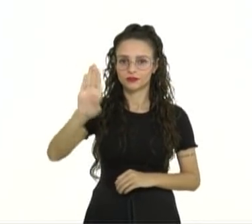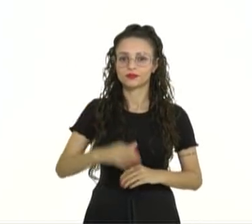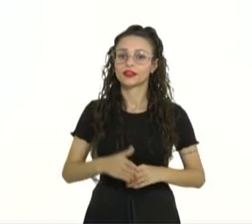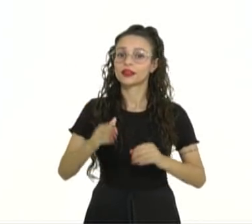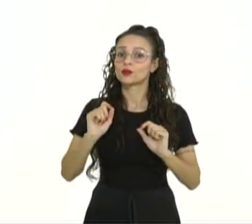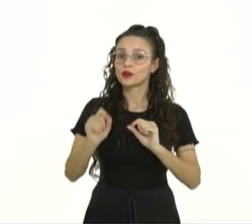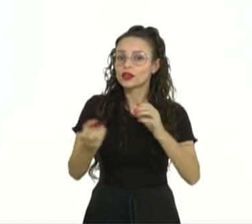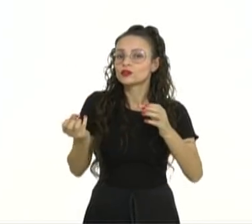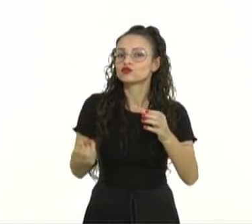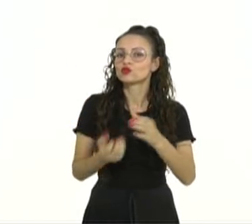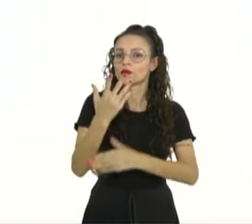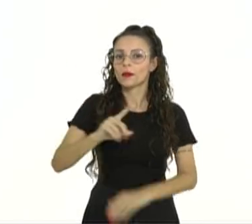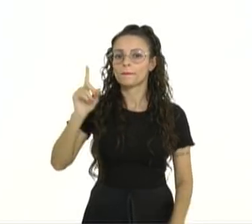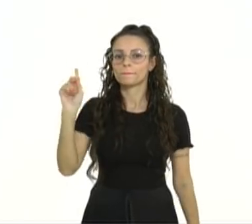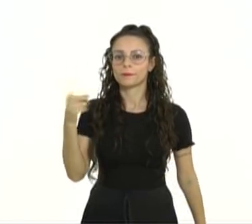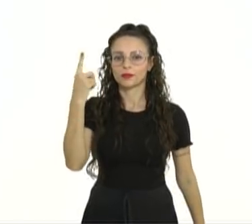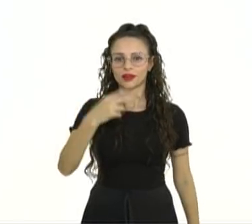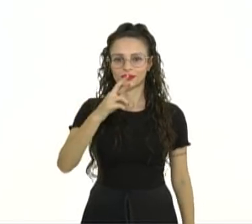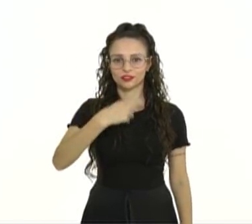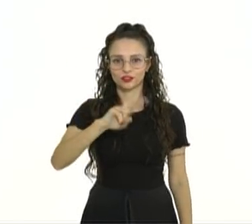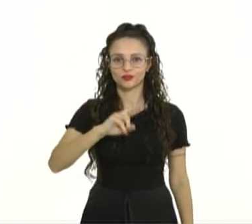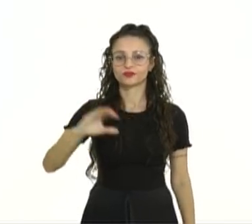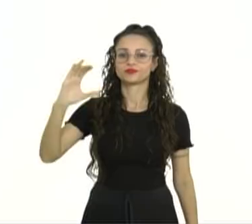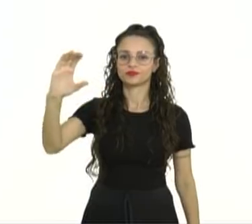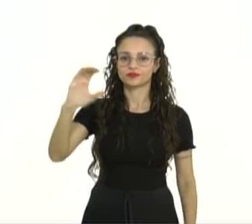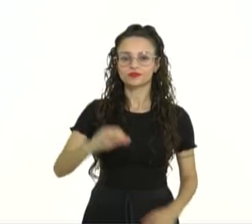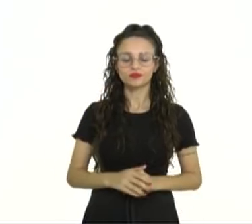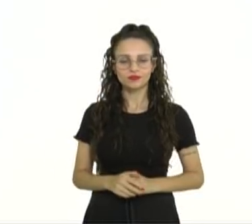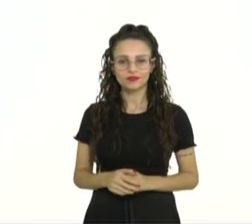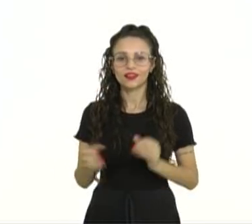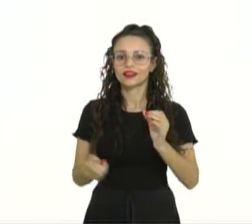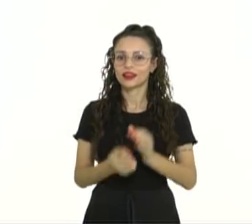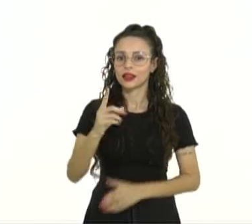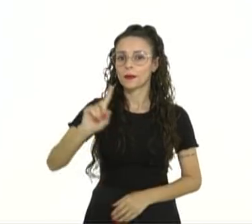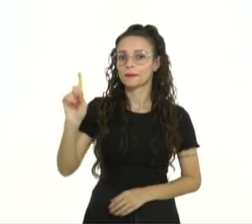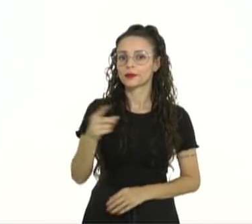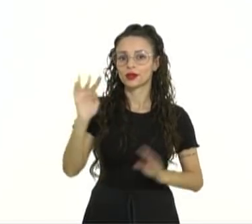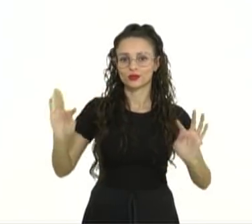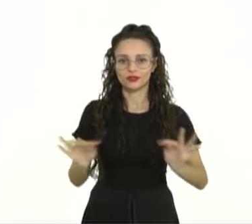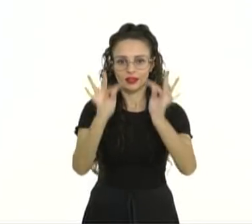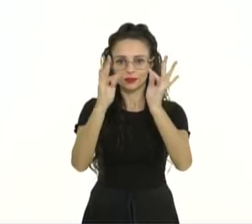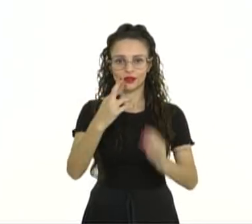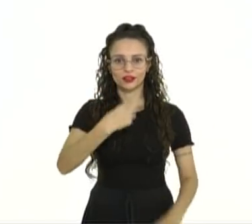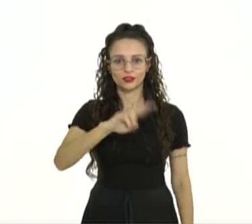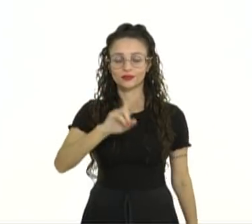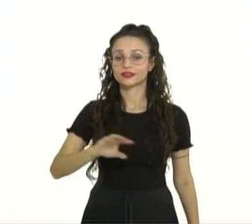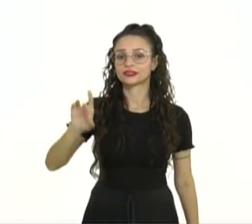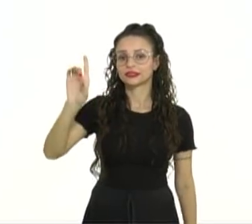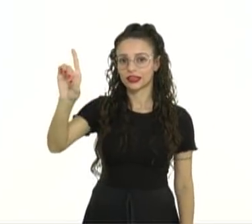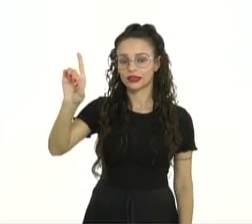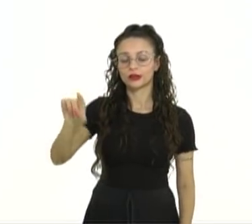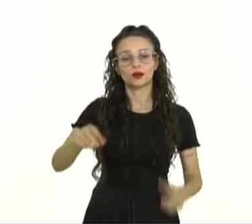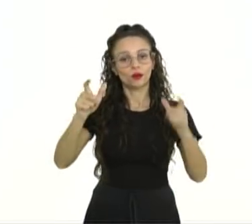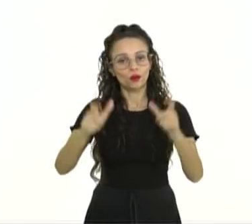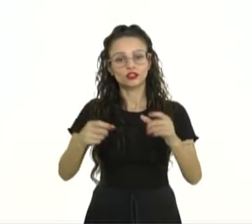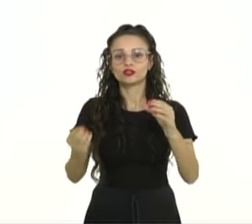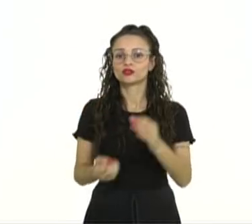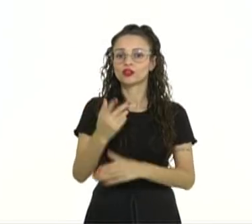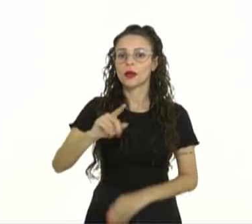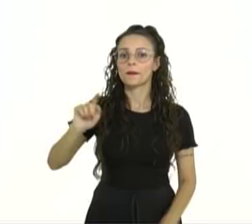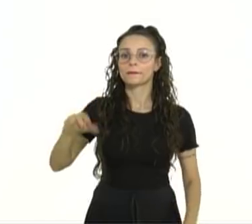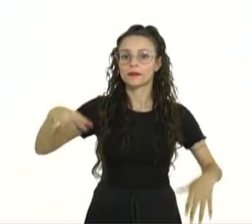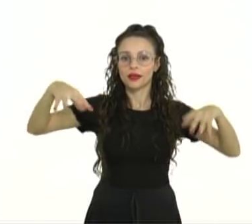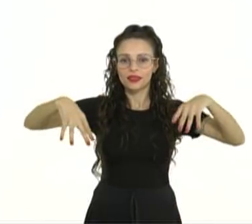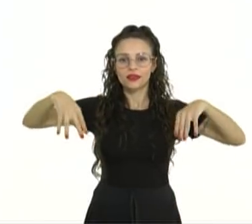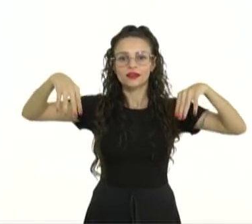B. Do nascimento da primeira religião? C. Da criação dos primeiros templos religiosos? Ou letra D. Onde surgiu os primeiros castelos